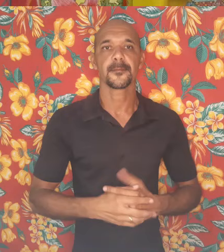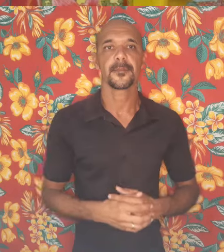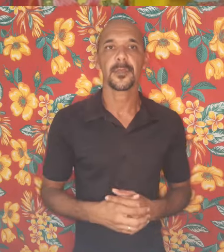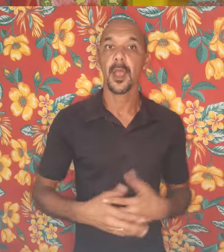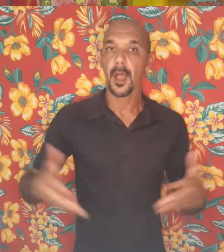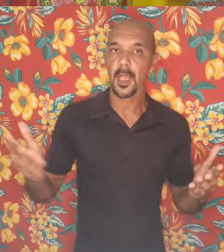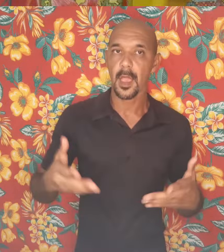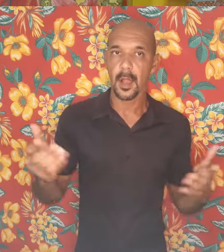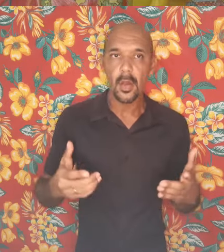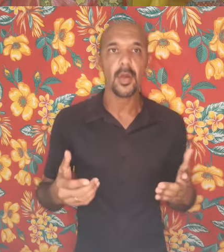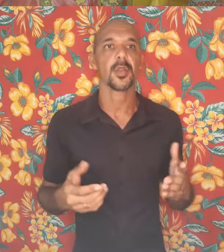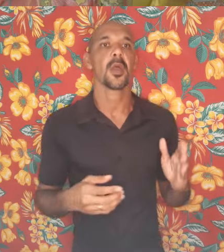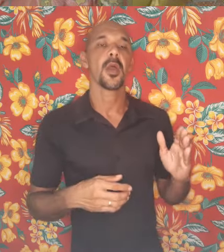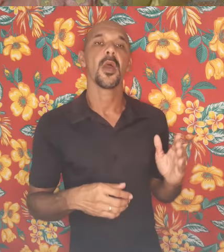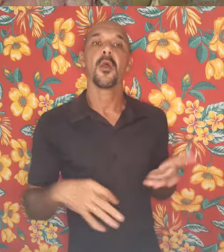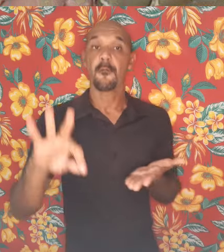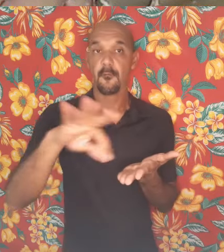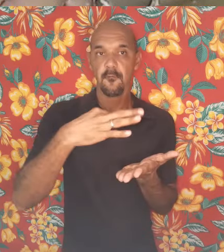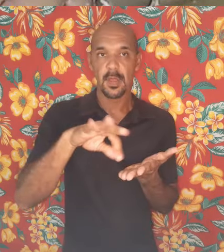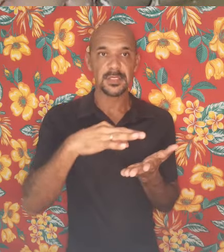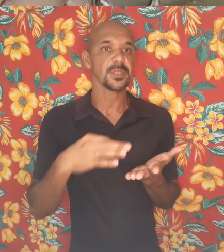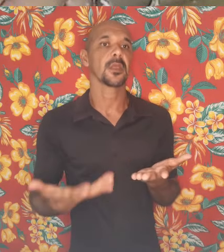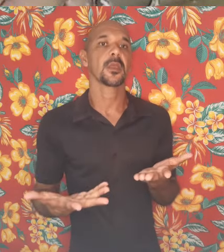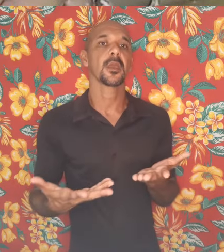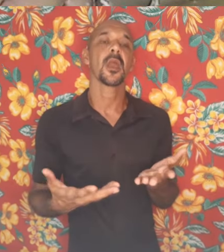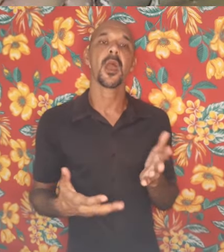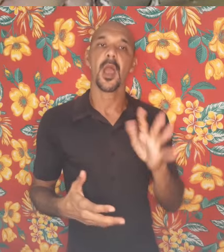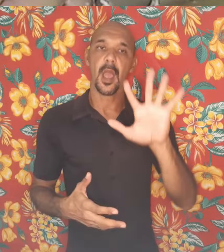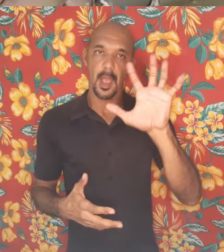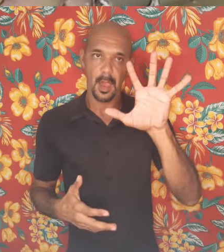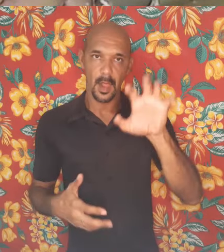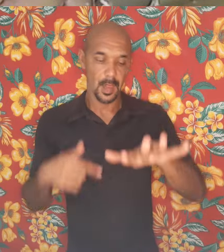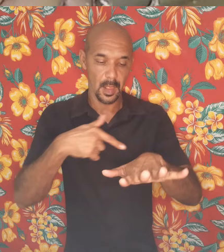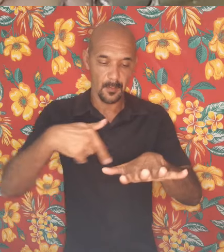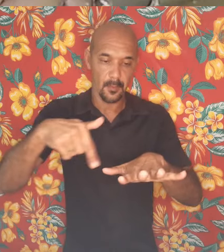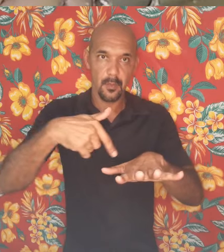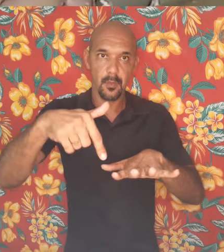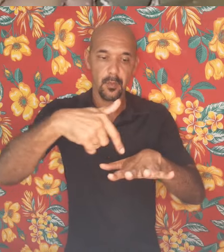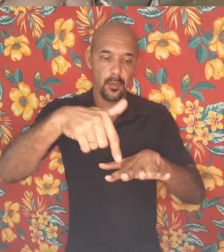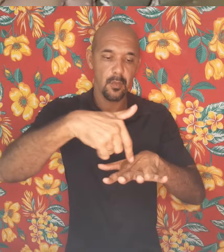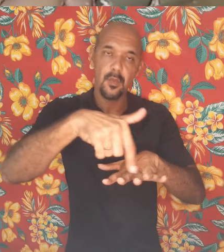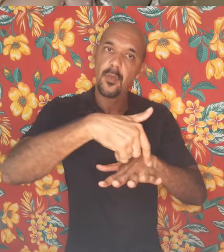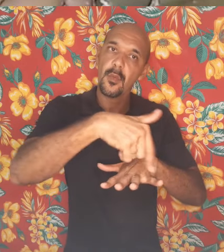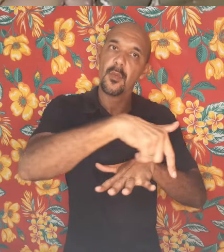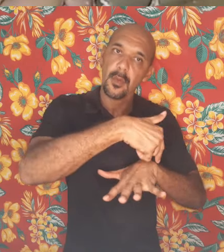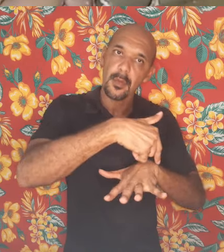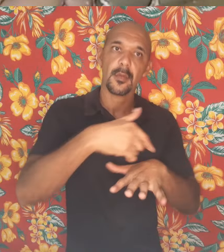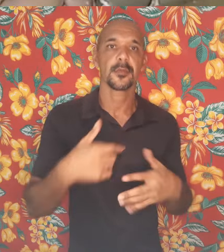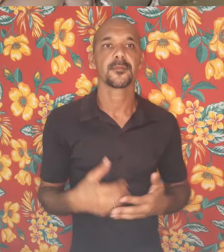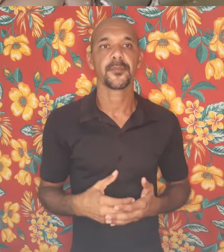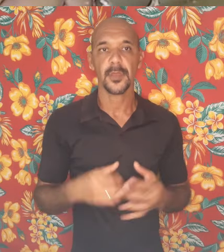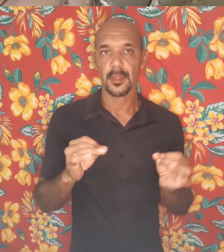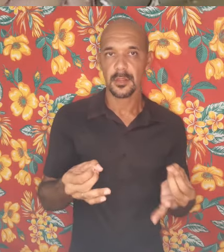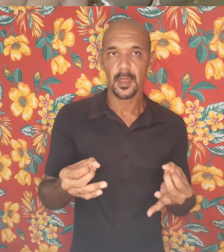mão. Se você quiser um desenho mais complexo, você pode fazer. Mas para o mamulengo,